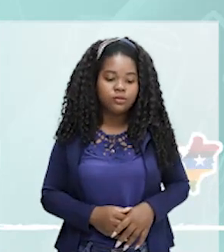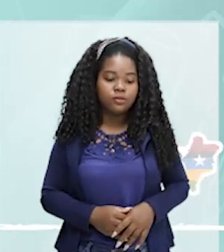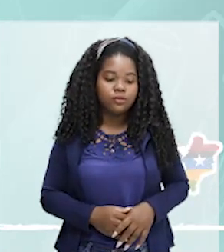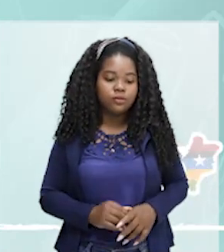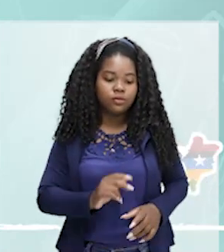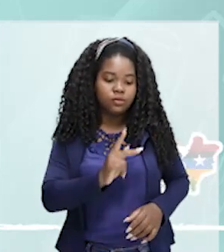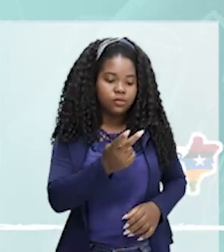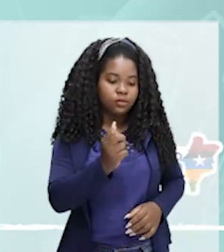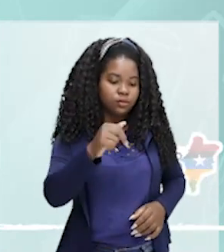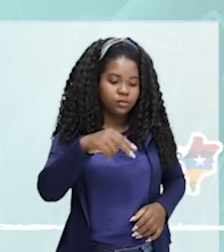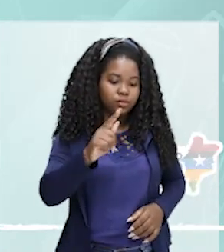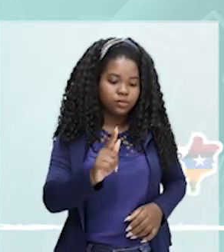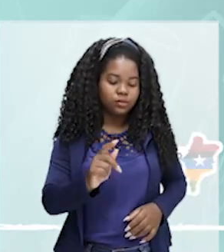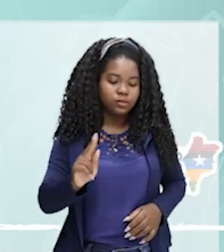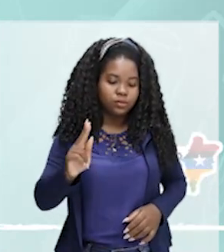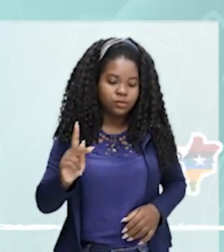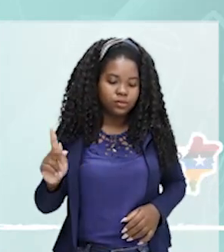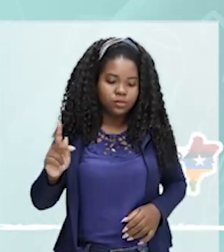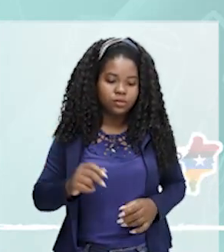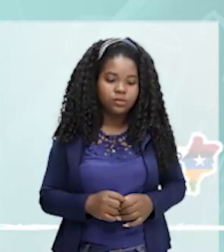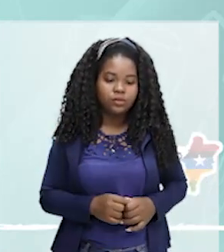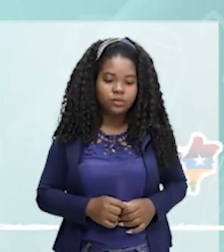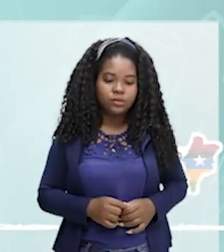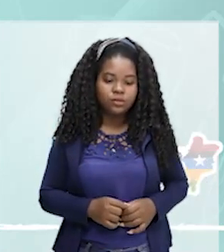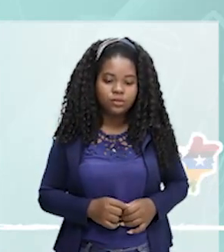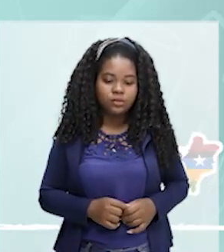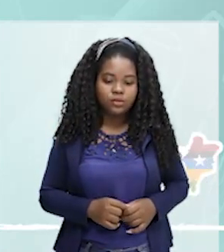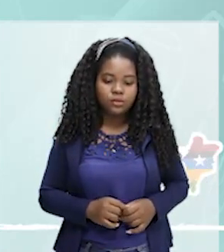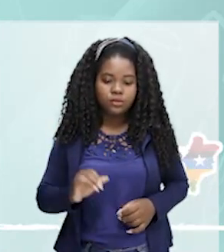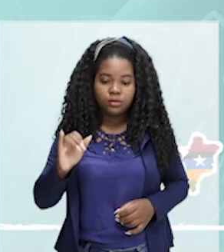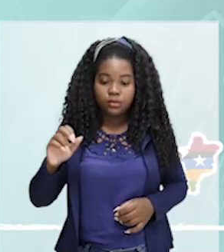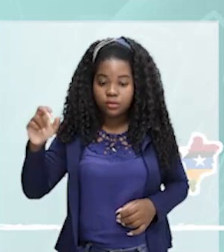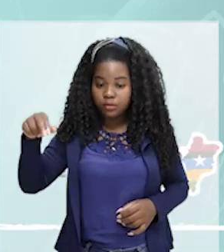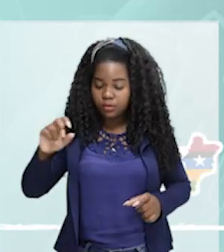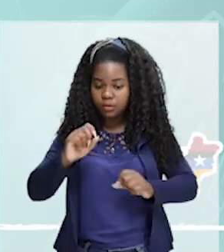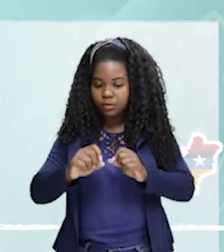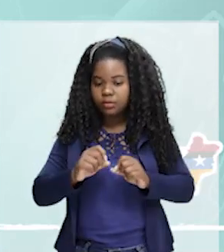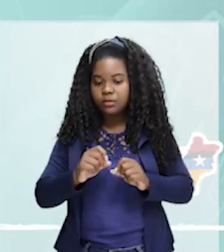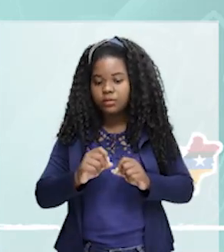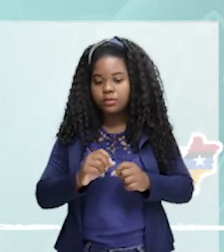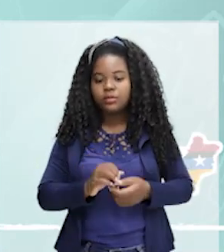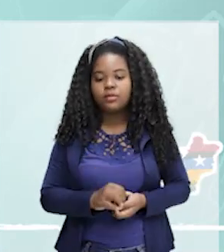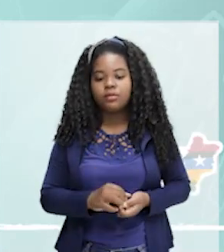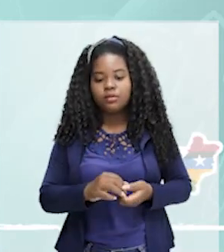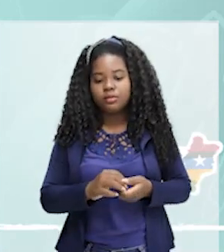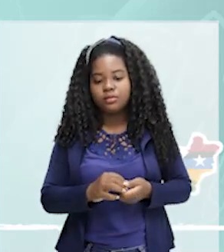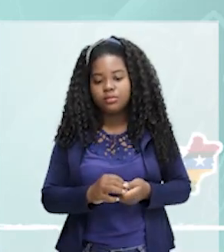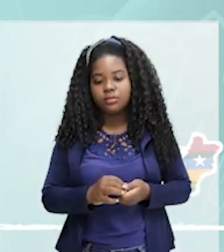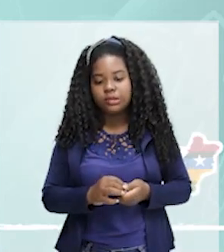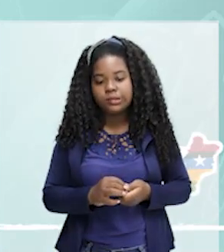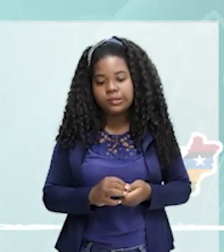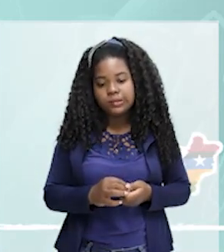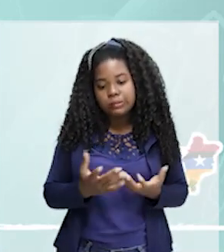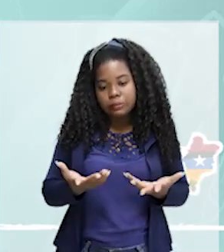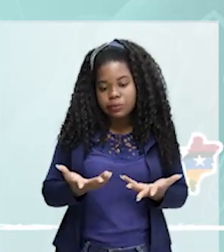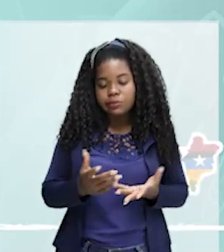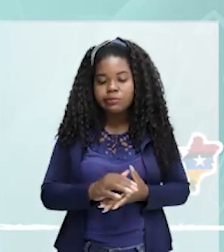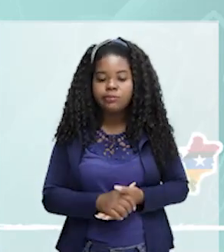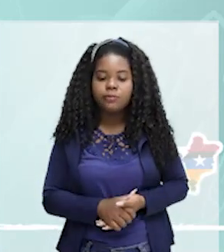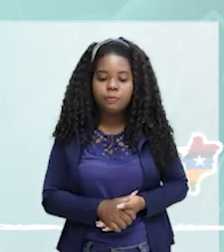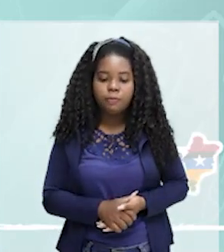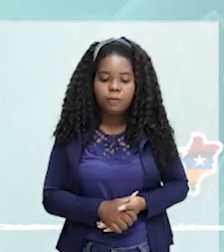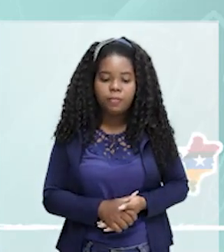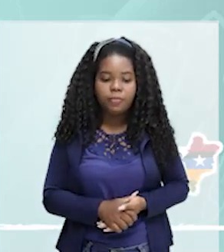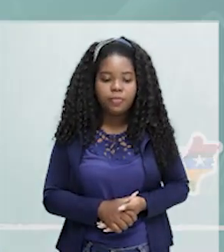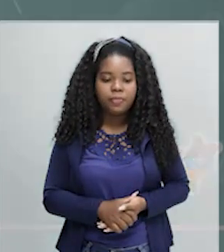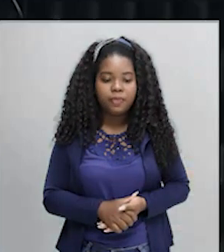Hang up, desligar. Hang in, segurar, aguentar, suportar